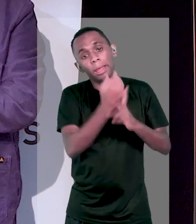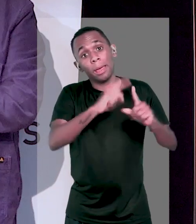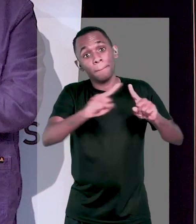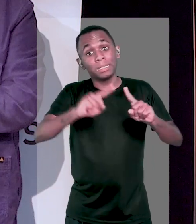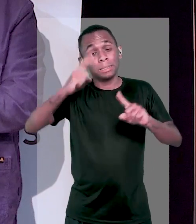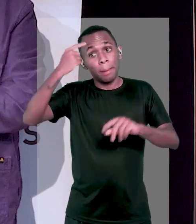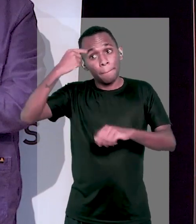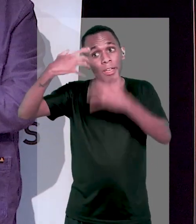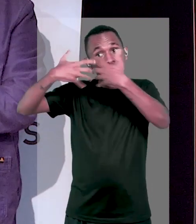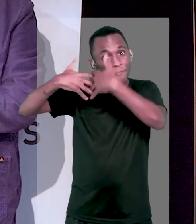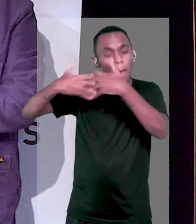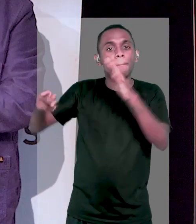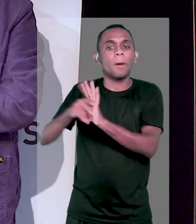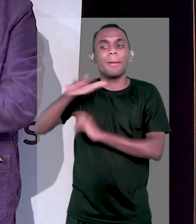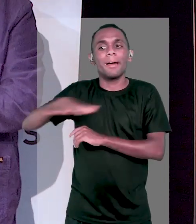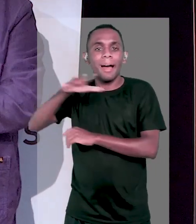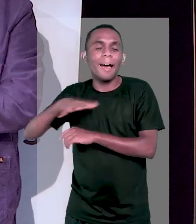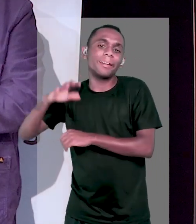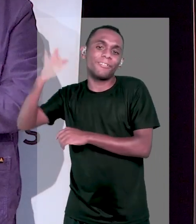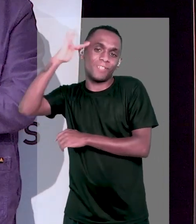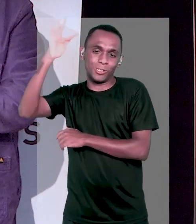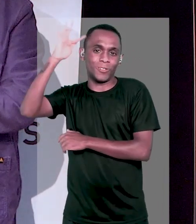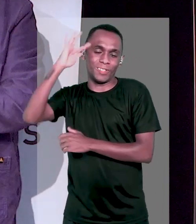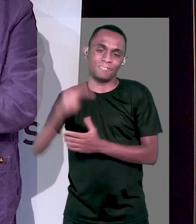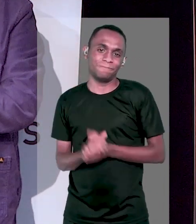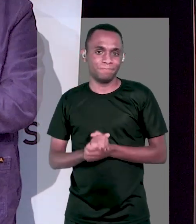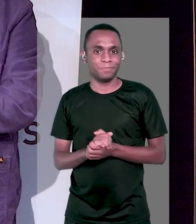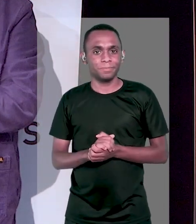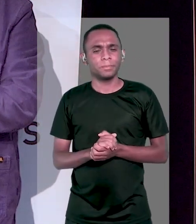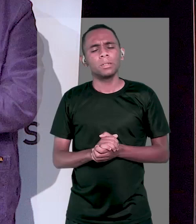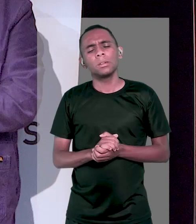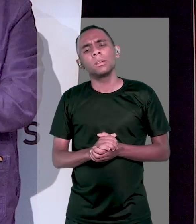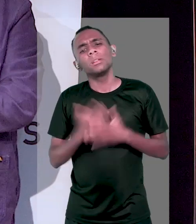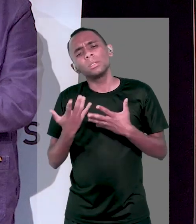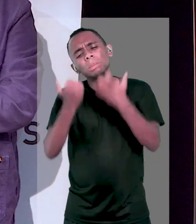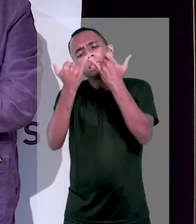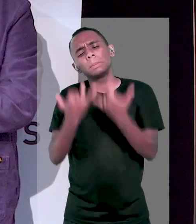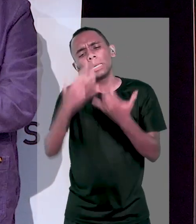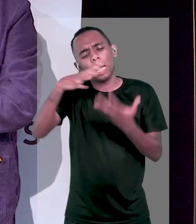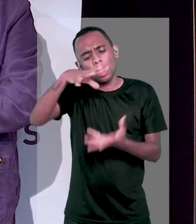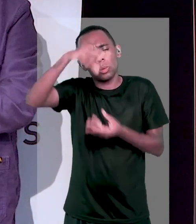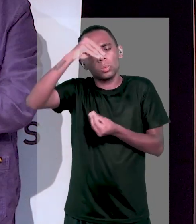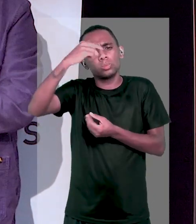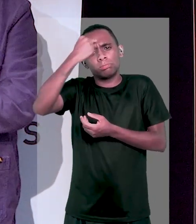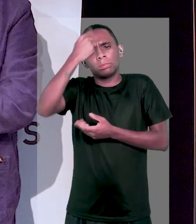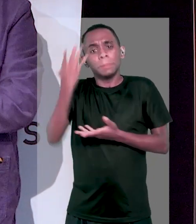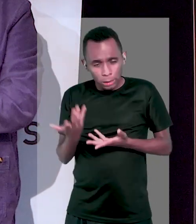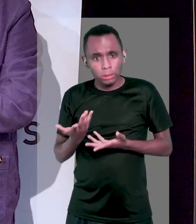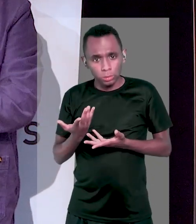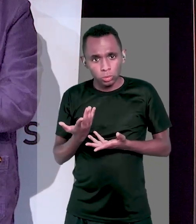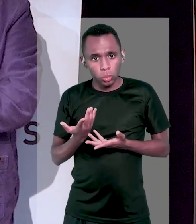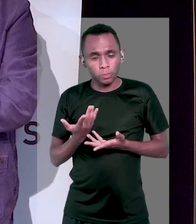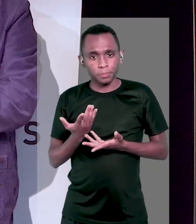começam a ser corroídos pelo domínio da ciência é poder. E daí a gente está vivendo isso, quer dizer,